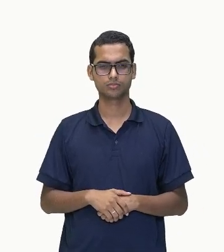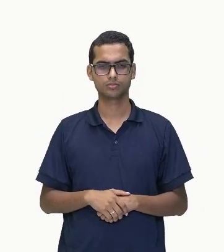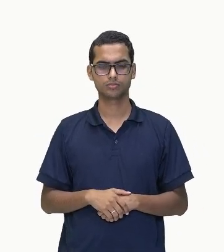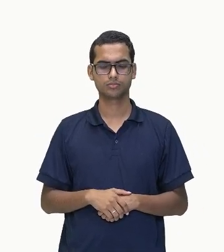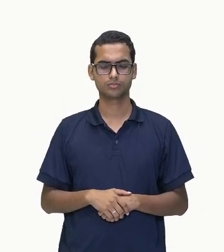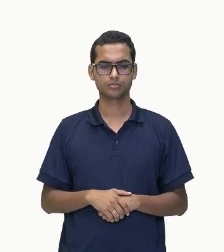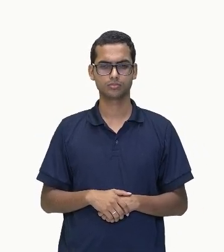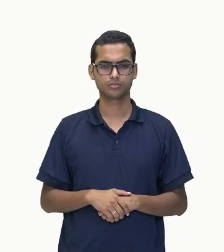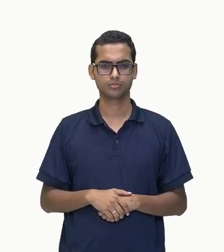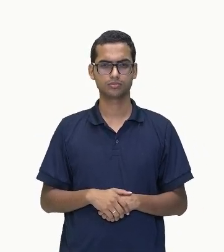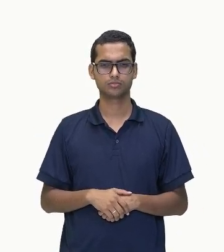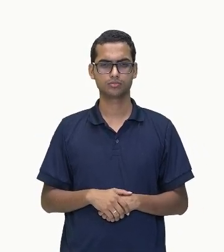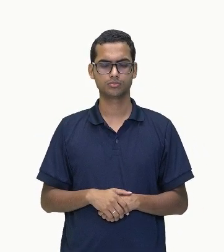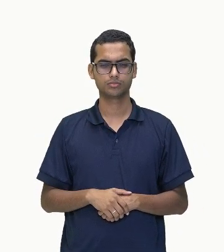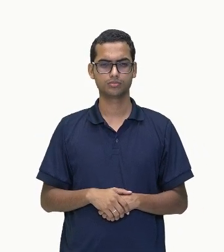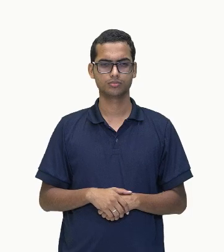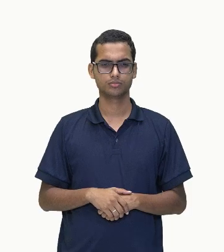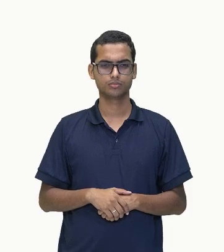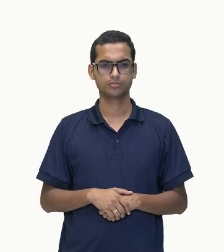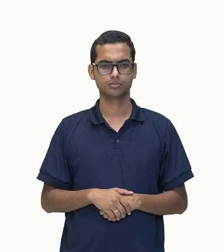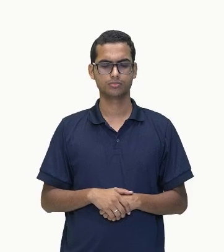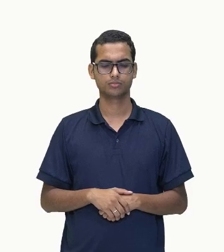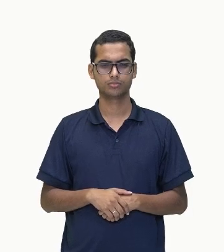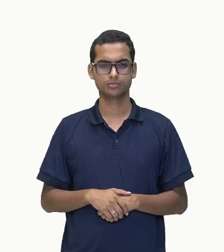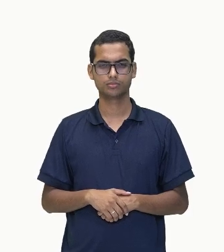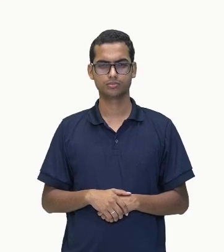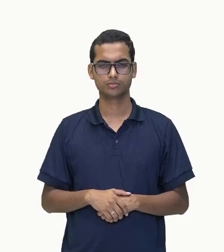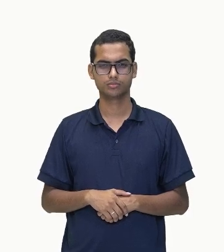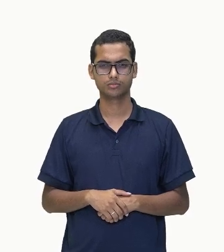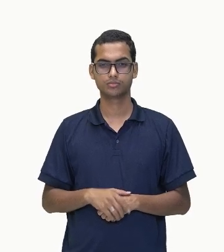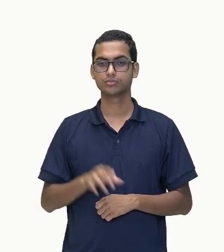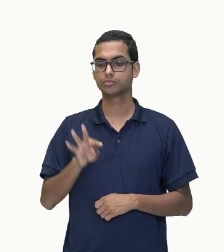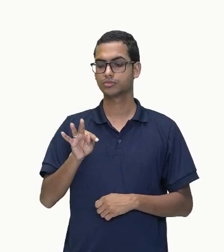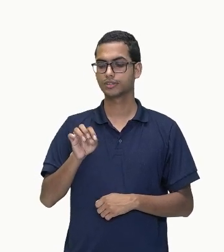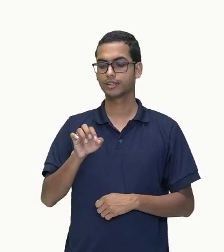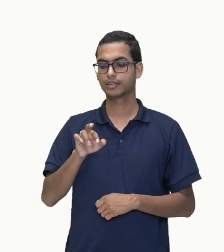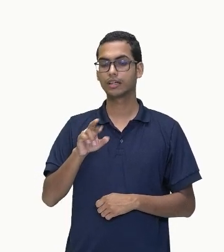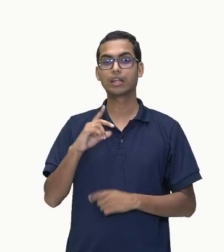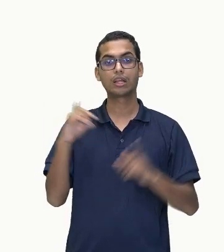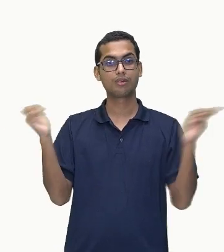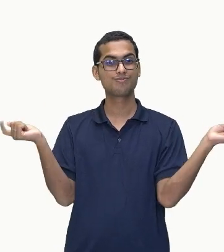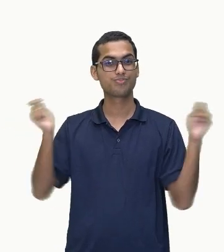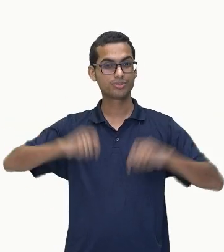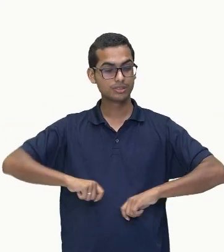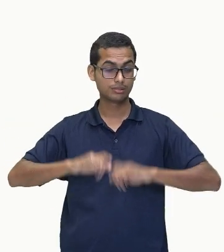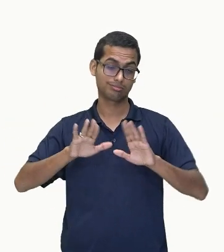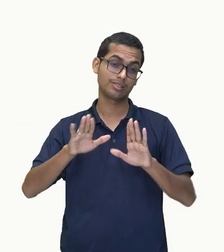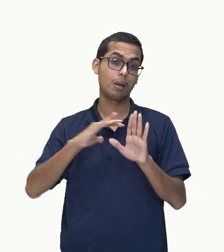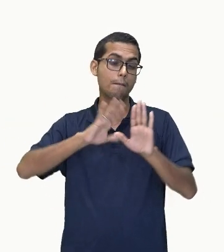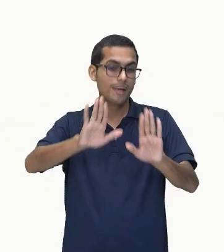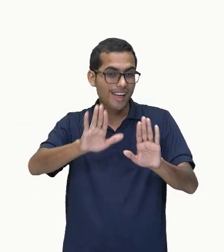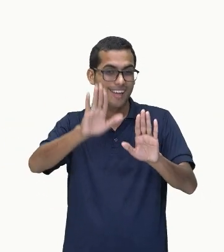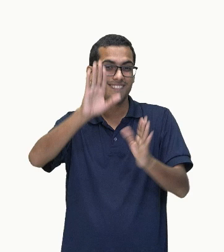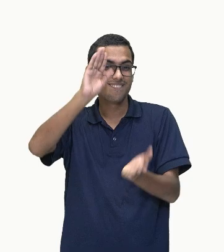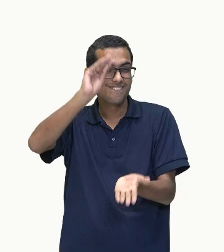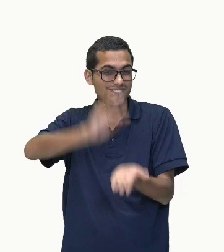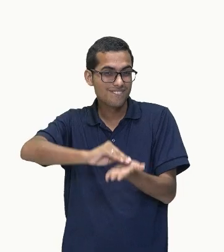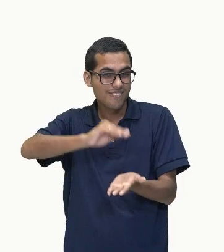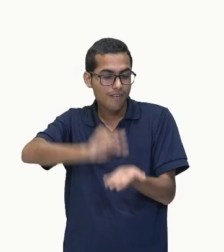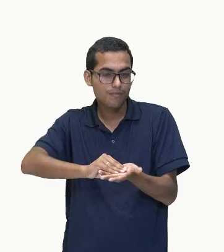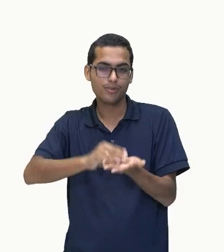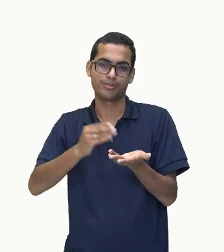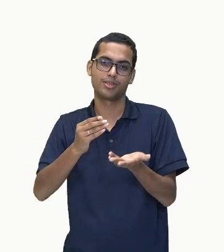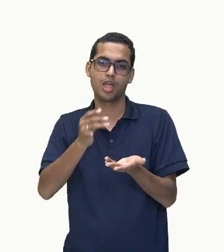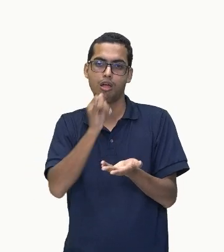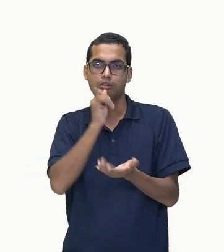Porque no caso aqui está faltando, né? Cada uma está faltando a sua